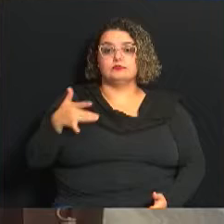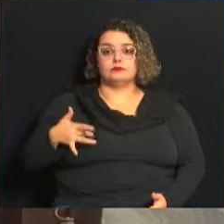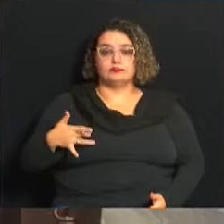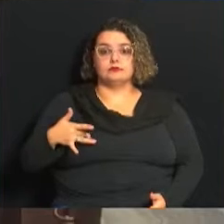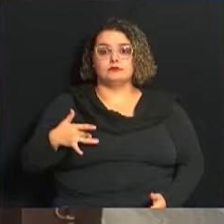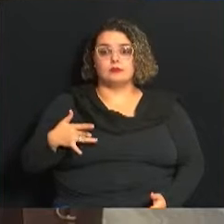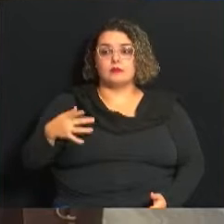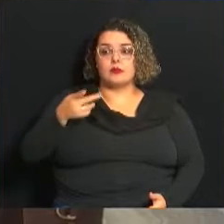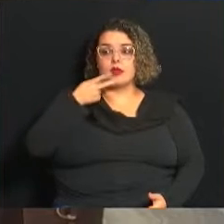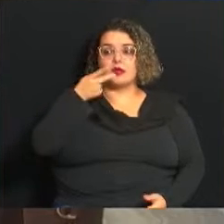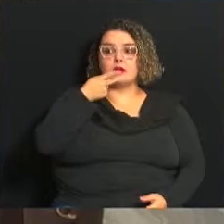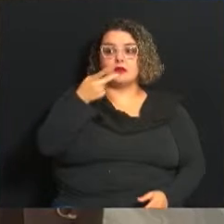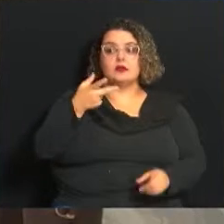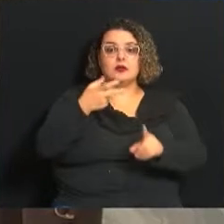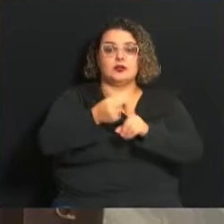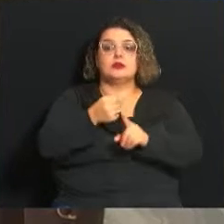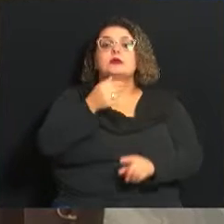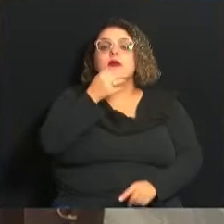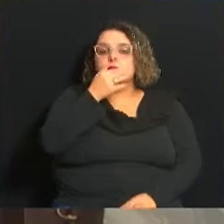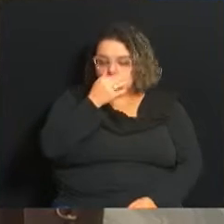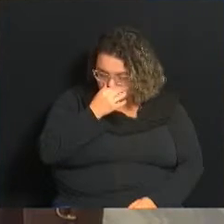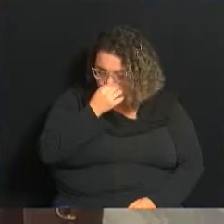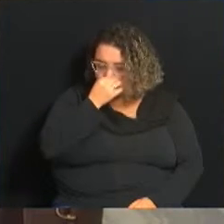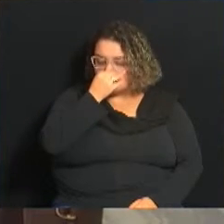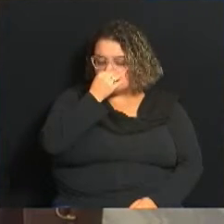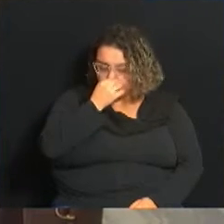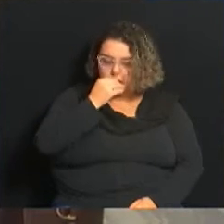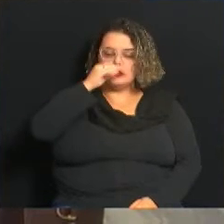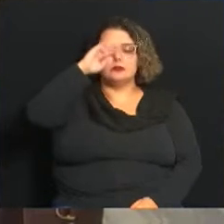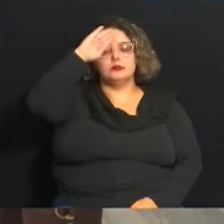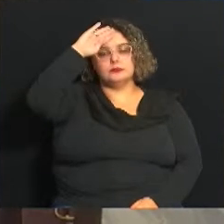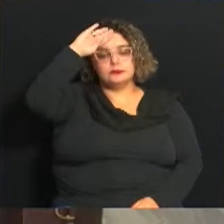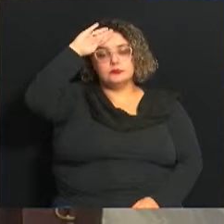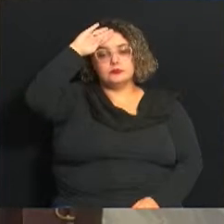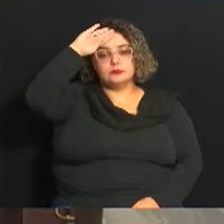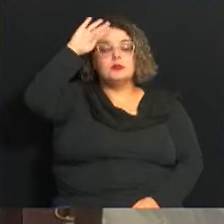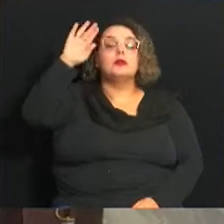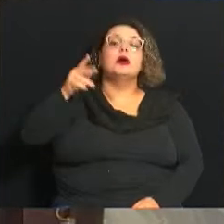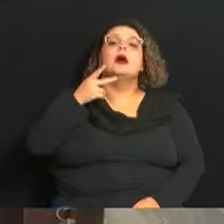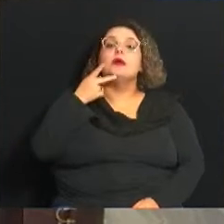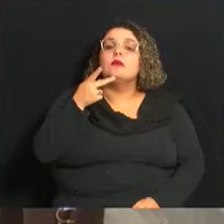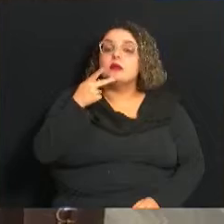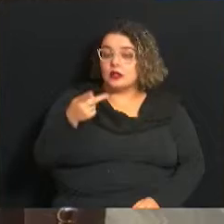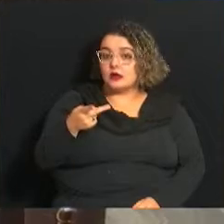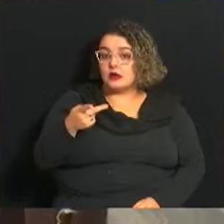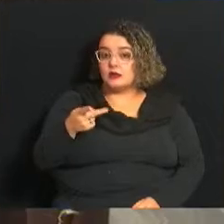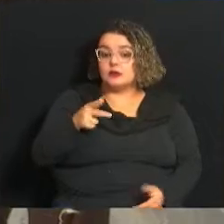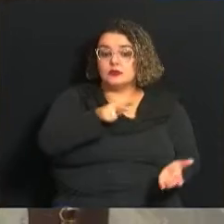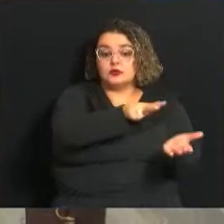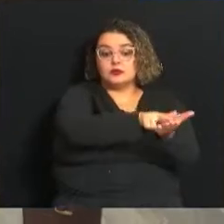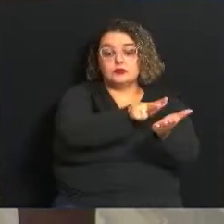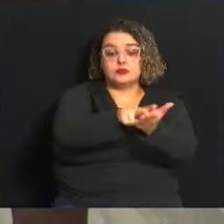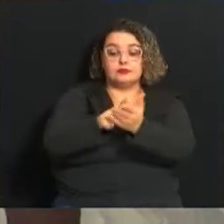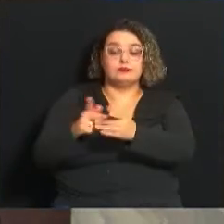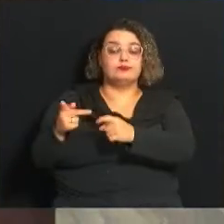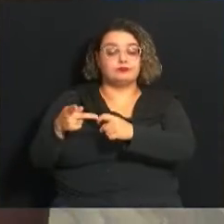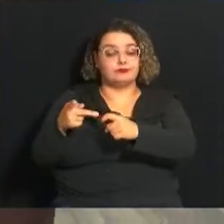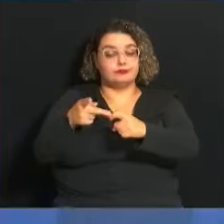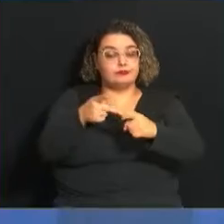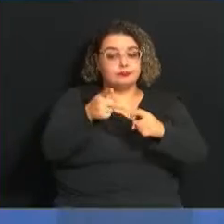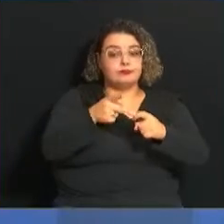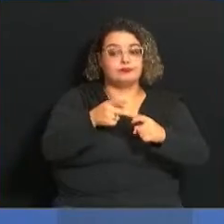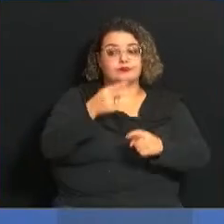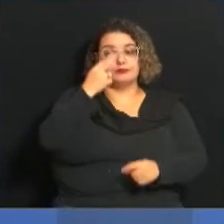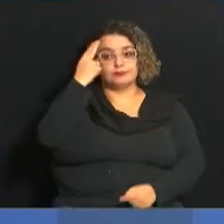de vacinação, de gripe e tudo mais. A gente vai falar aqui sobre a questão dos leitos pediátricos, Gabriel. Olha